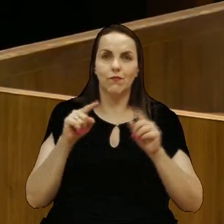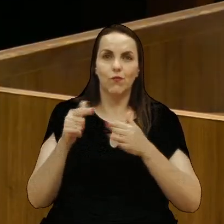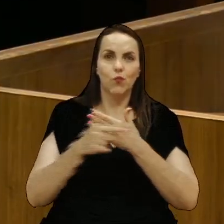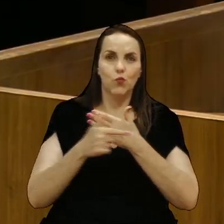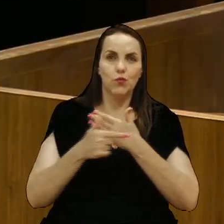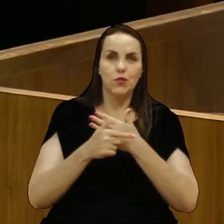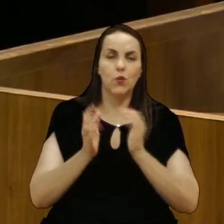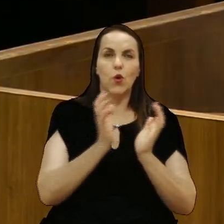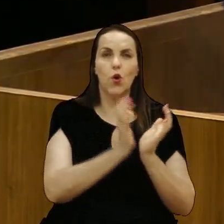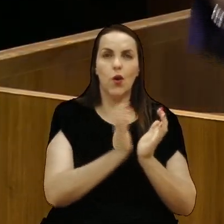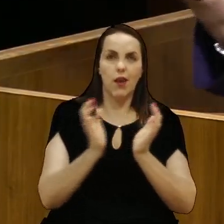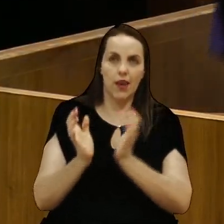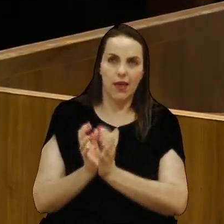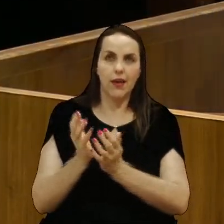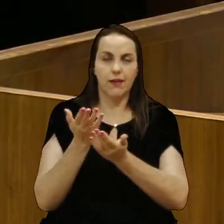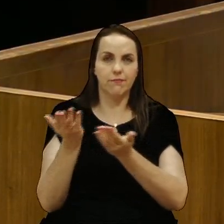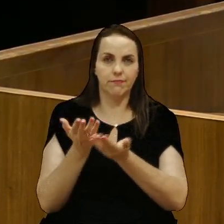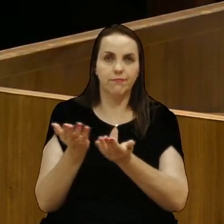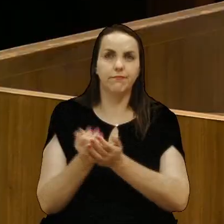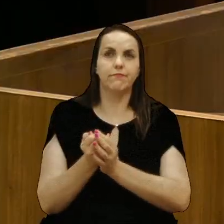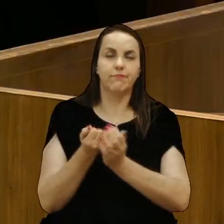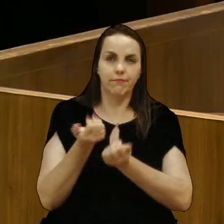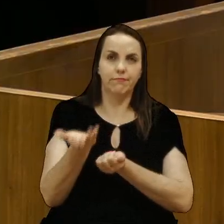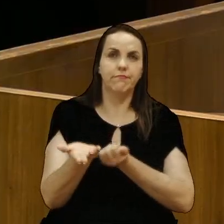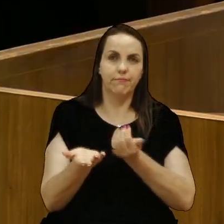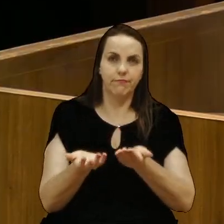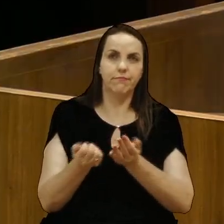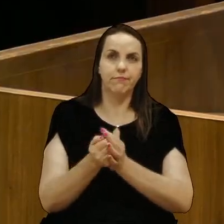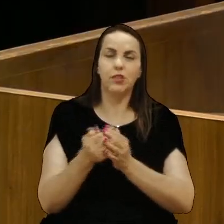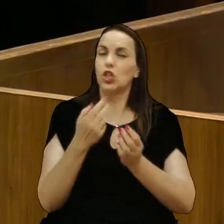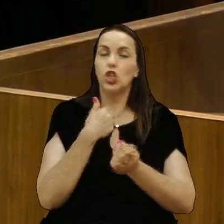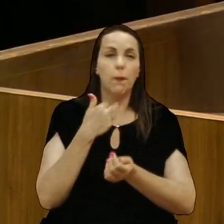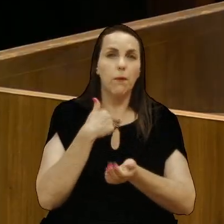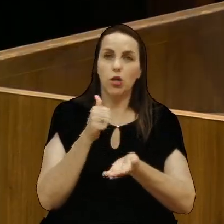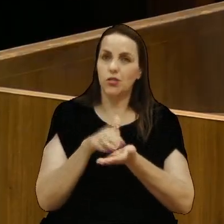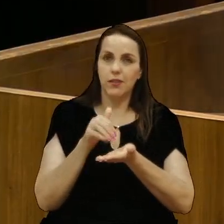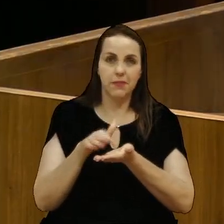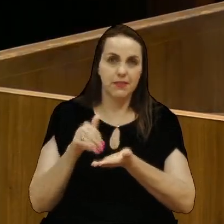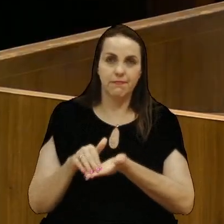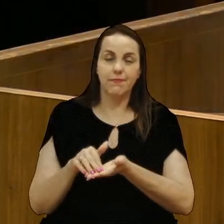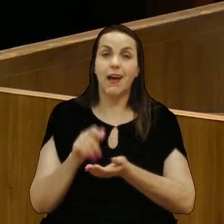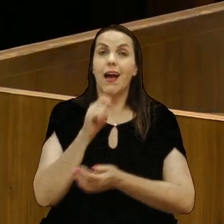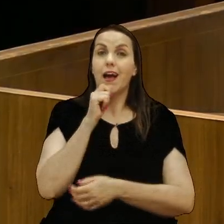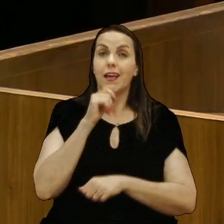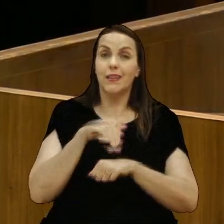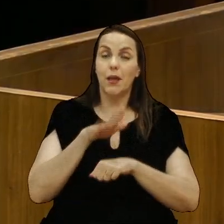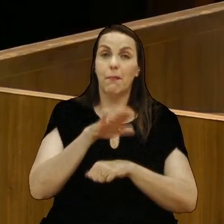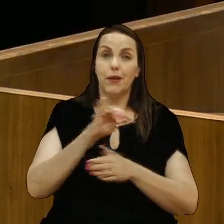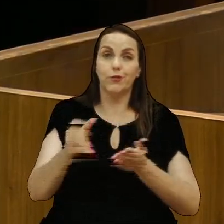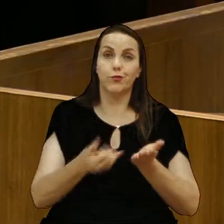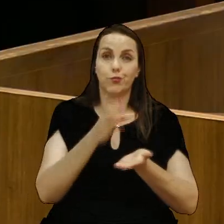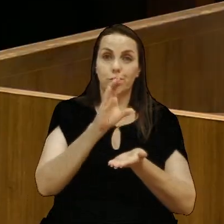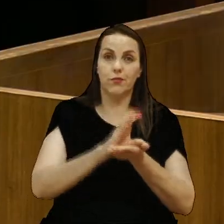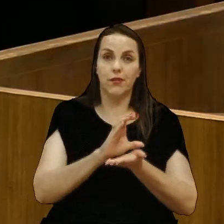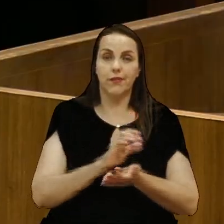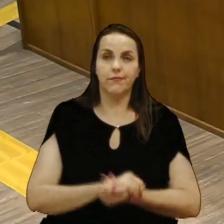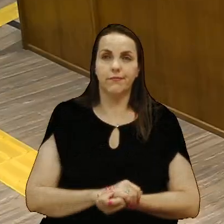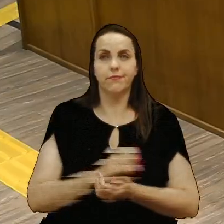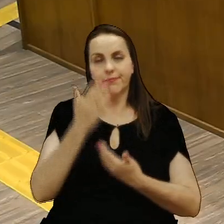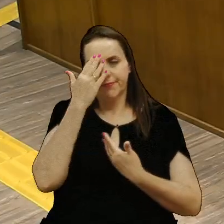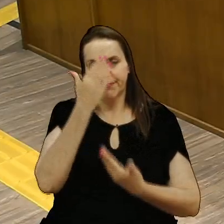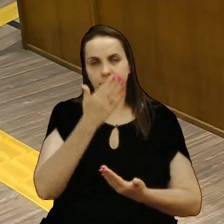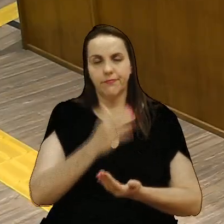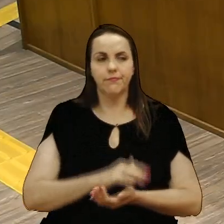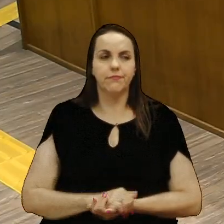enquanto colega de passar as coisas para os colegas não pode ser demitido, e ainda mais por justa causa. Obrigada.